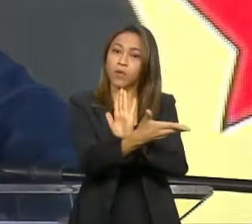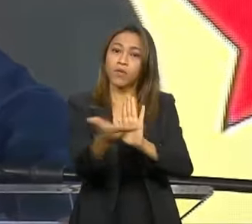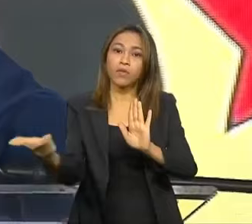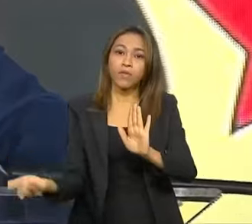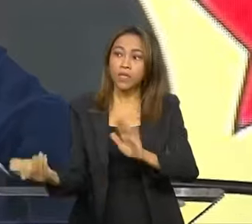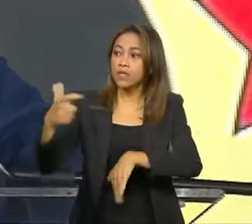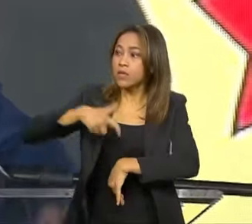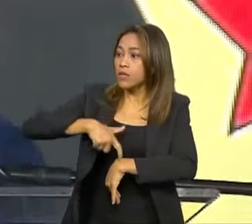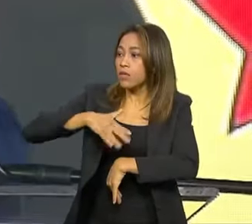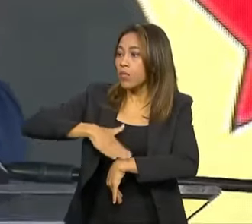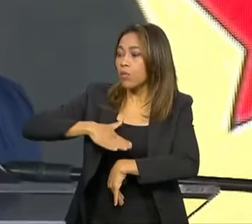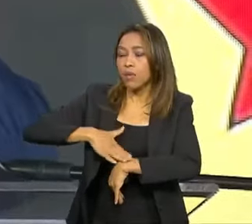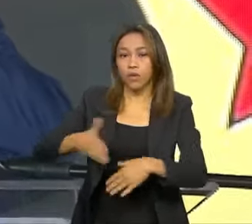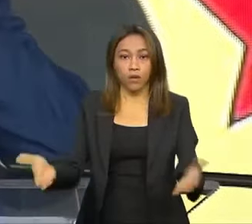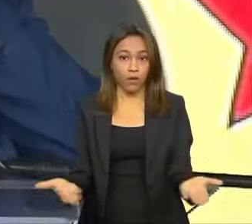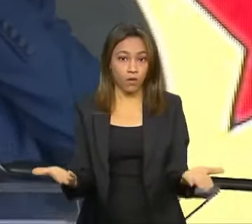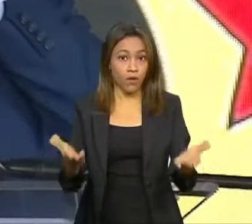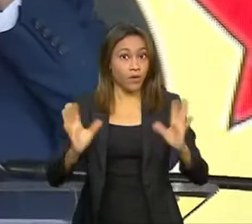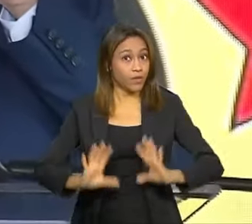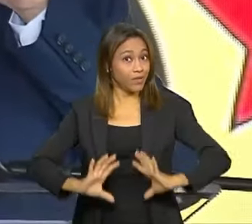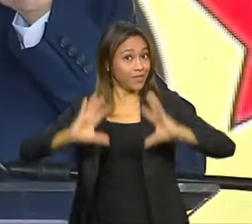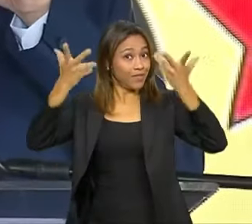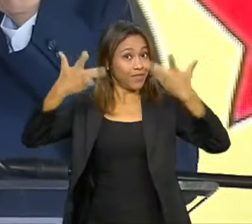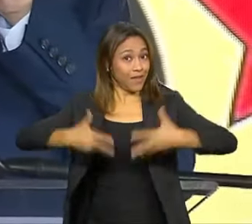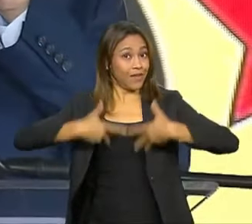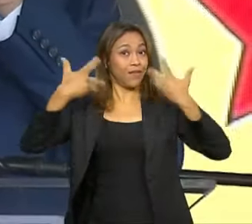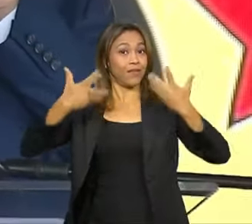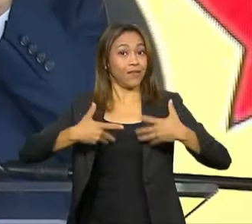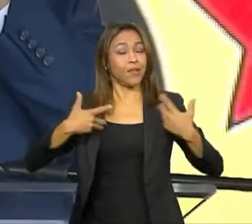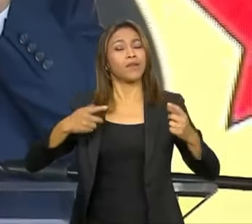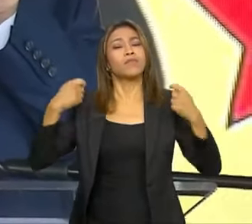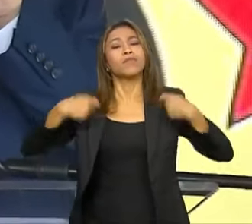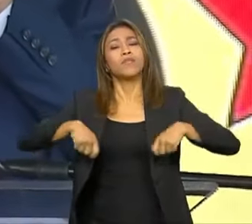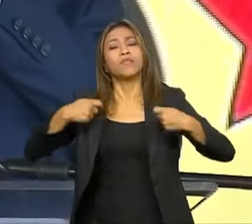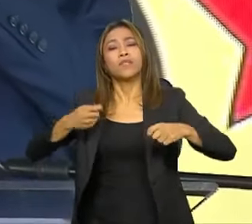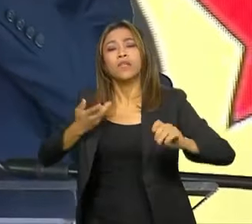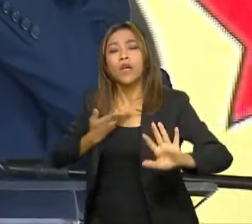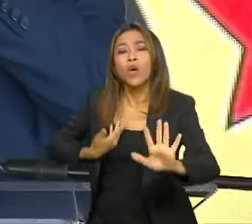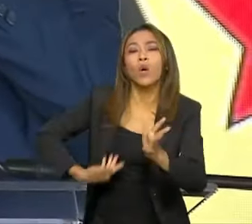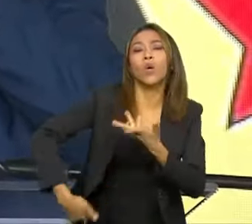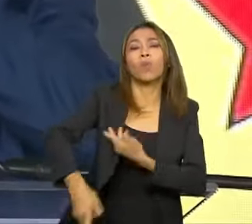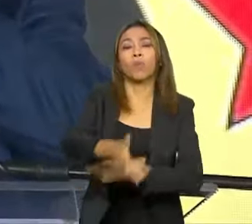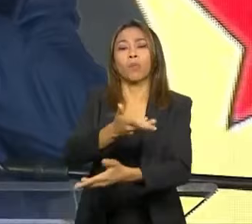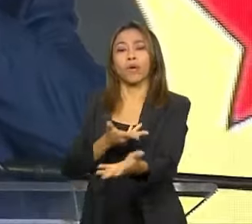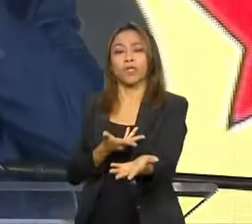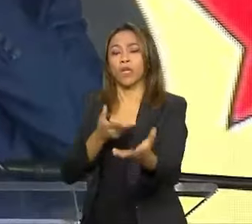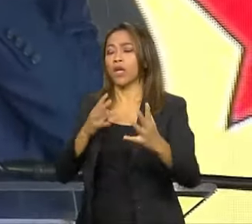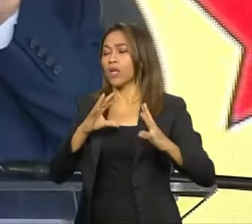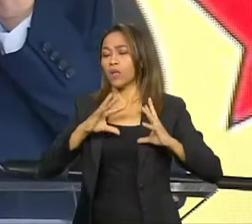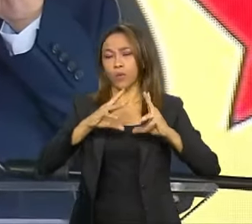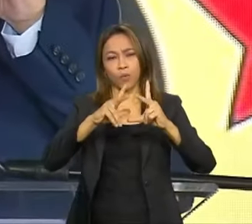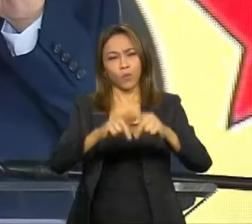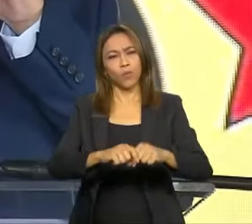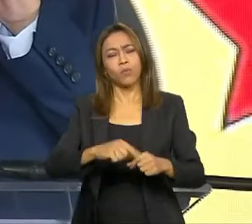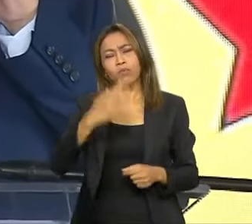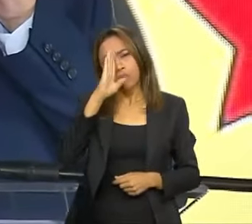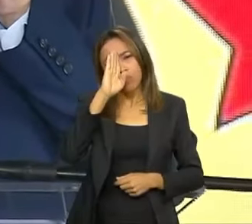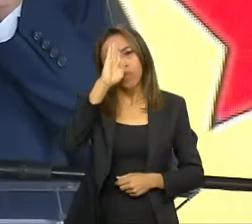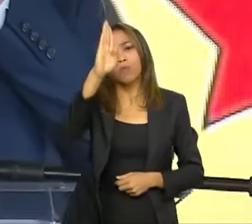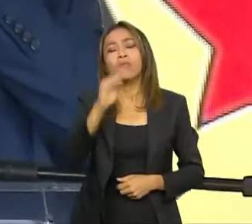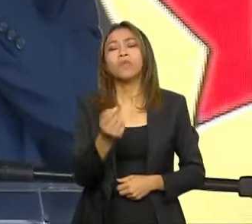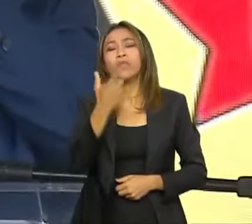de júbilo, de êxito, seja compartilhado com todos e todas, especialmente os mais